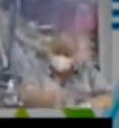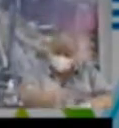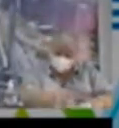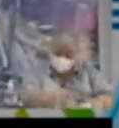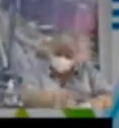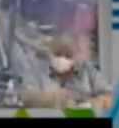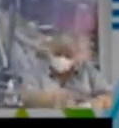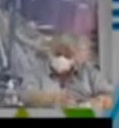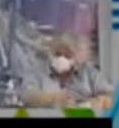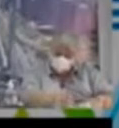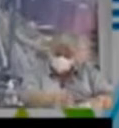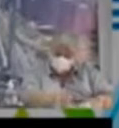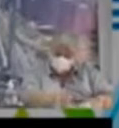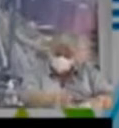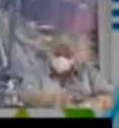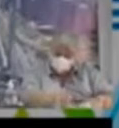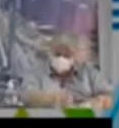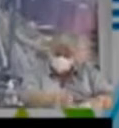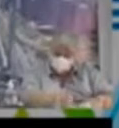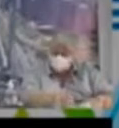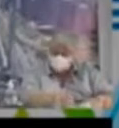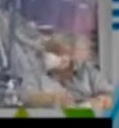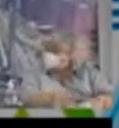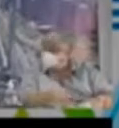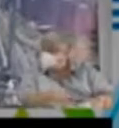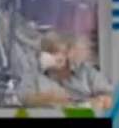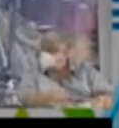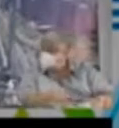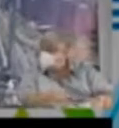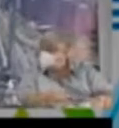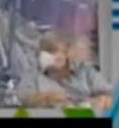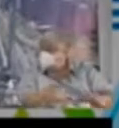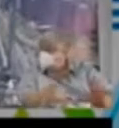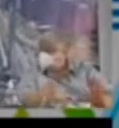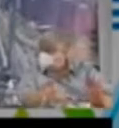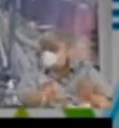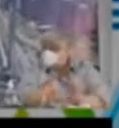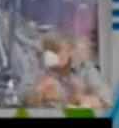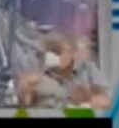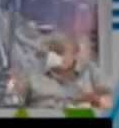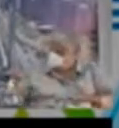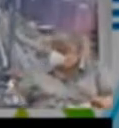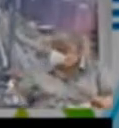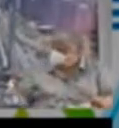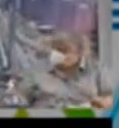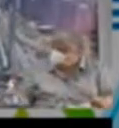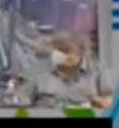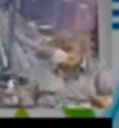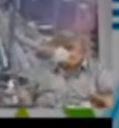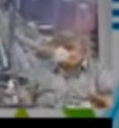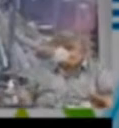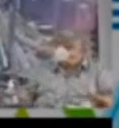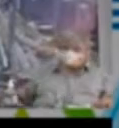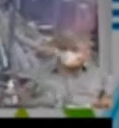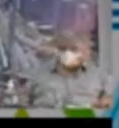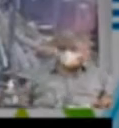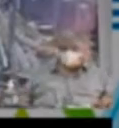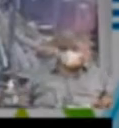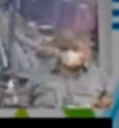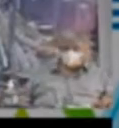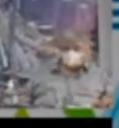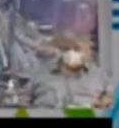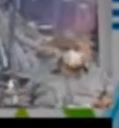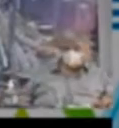aglomerações urbanas conurbadas por força de uma lei estadual. Então, nós